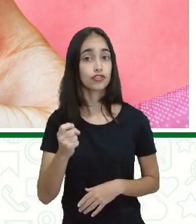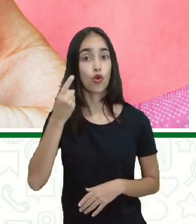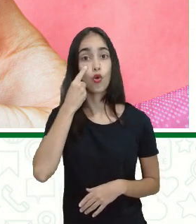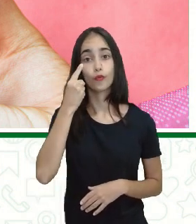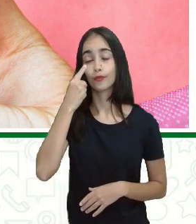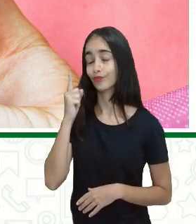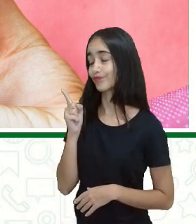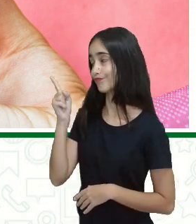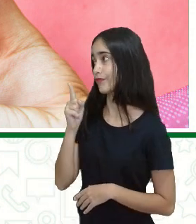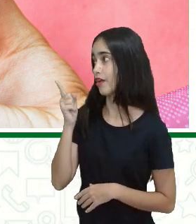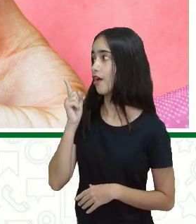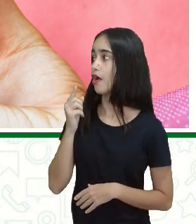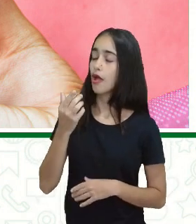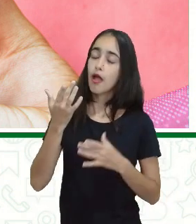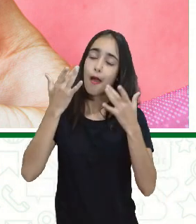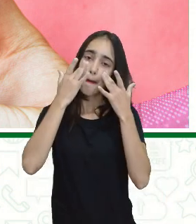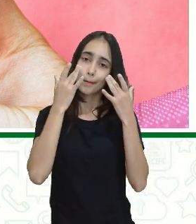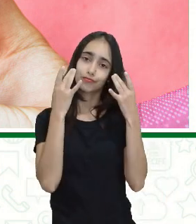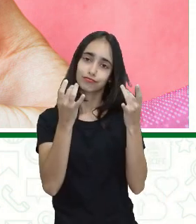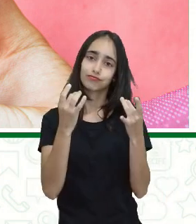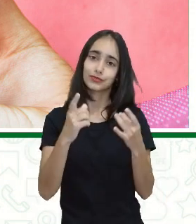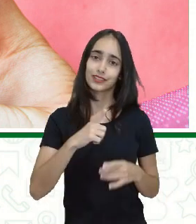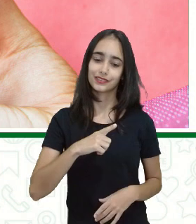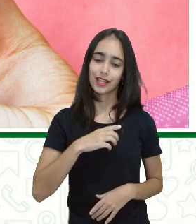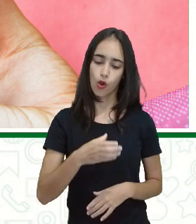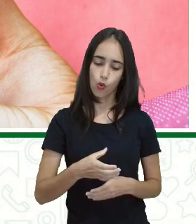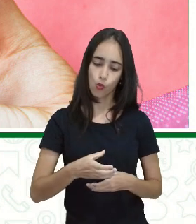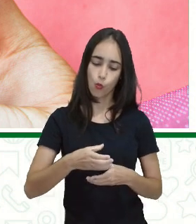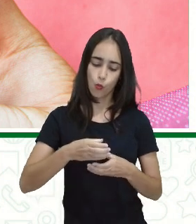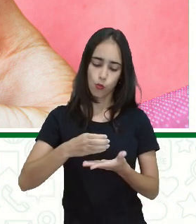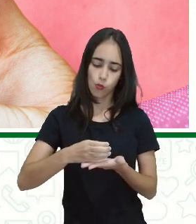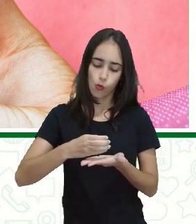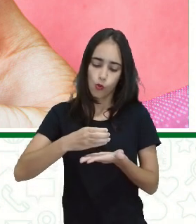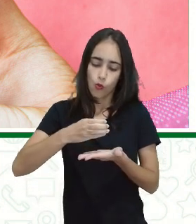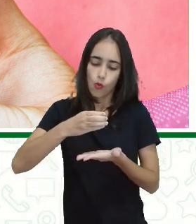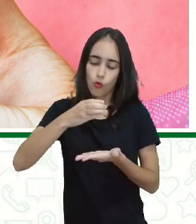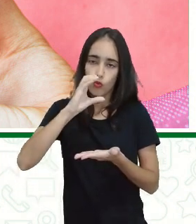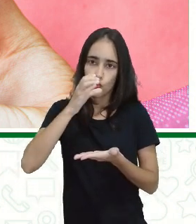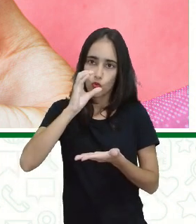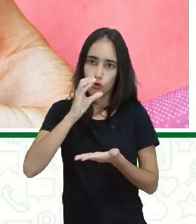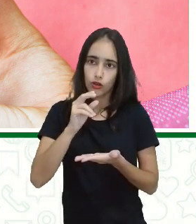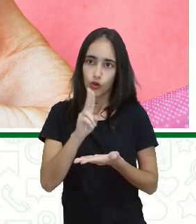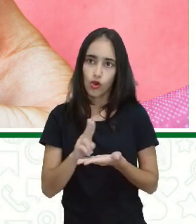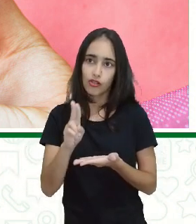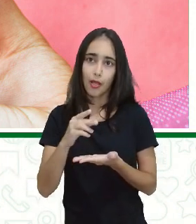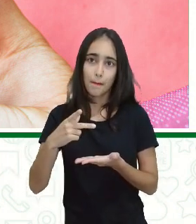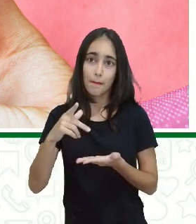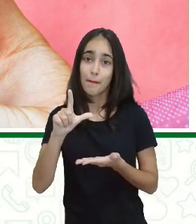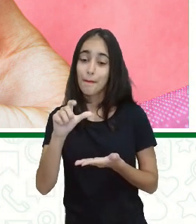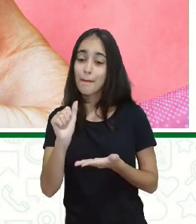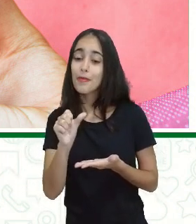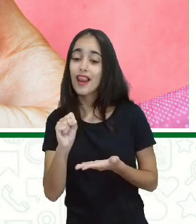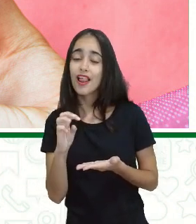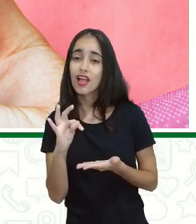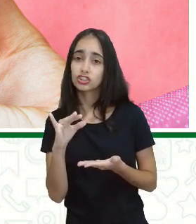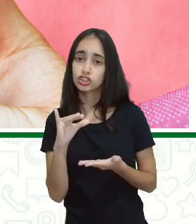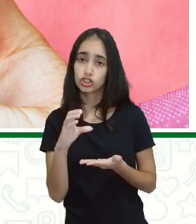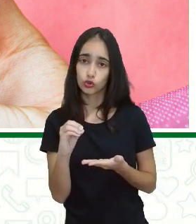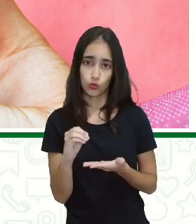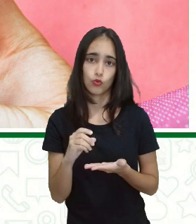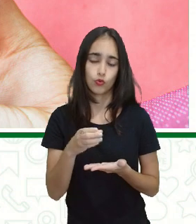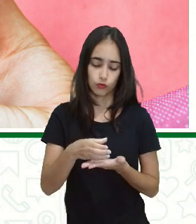de plástico. Feito de plástico. A pessoa utilizou um plástico para produzir esse